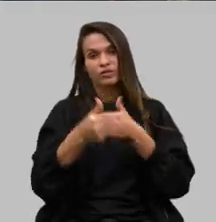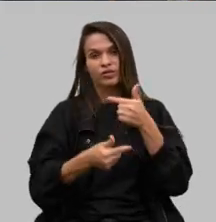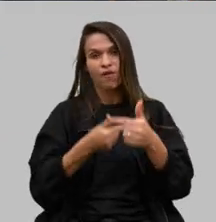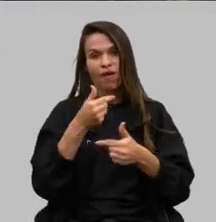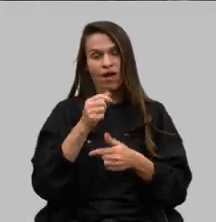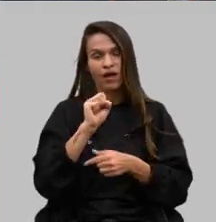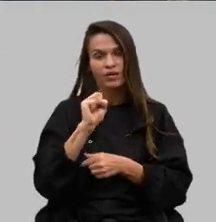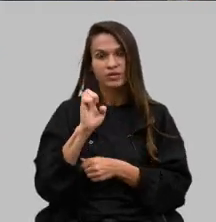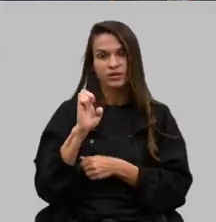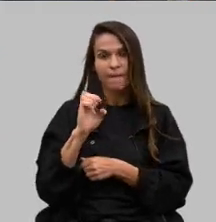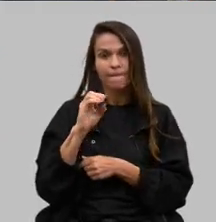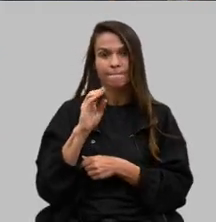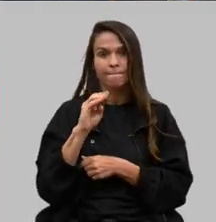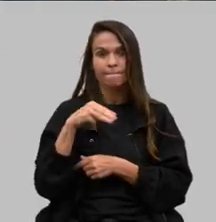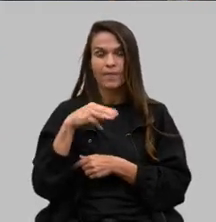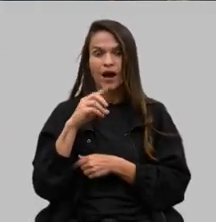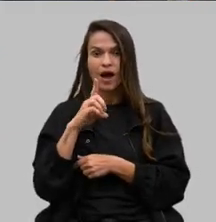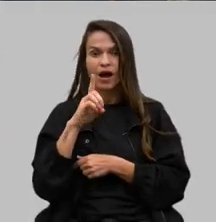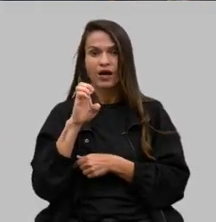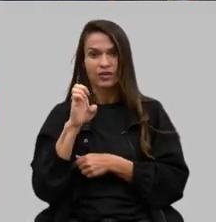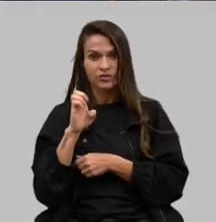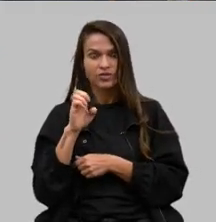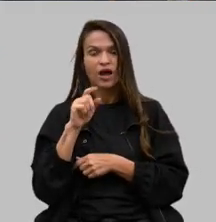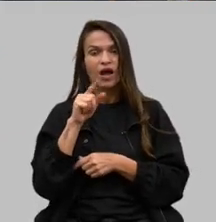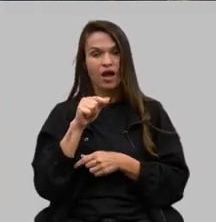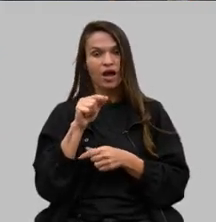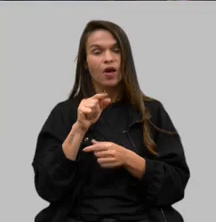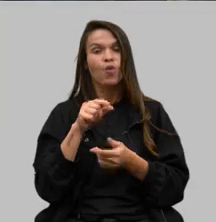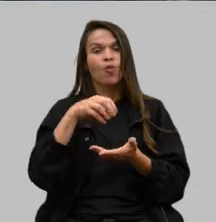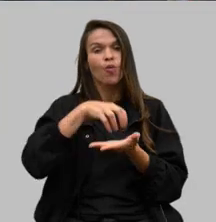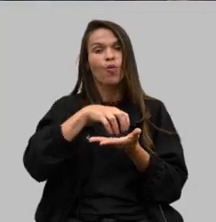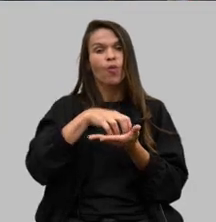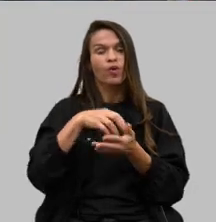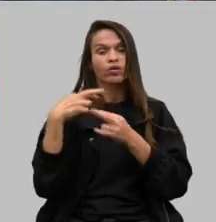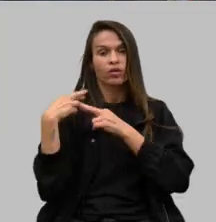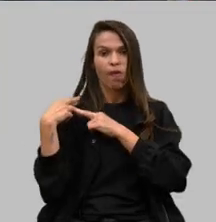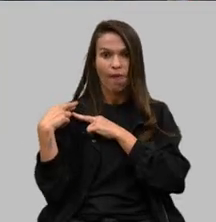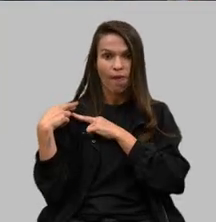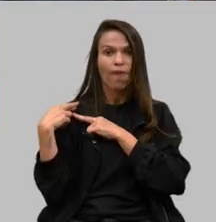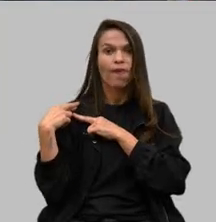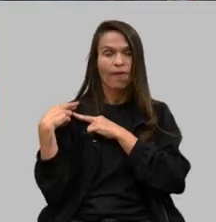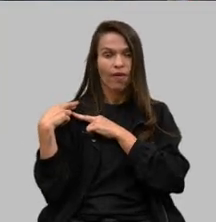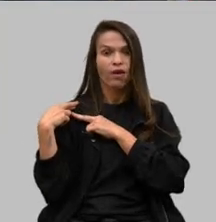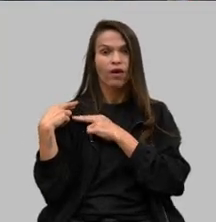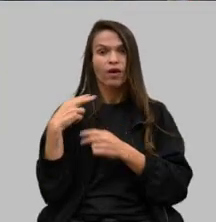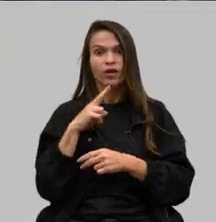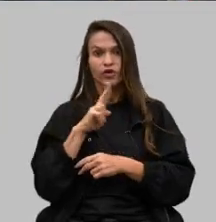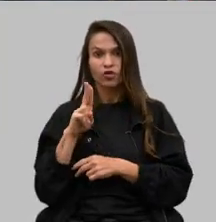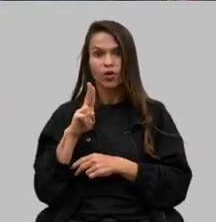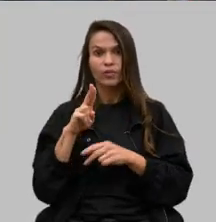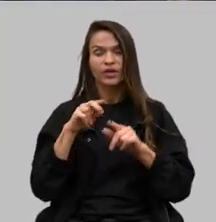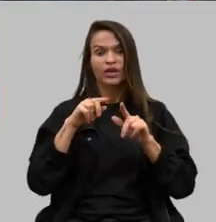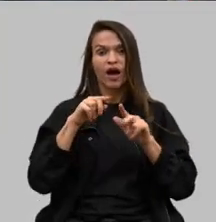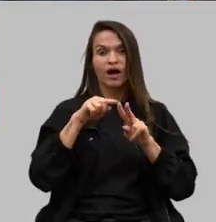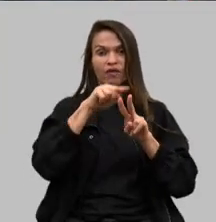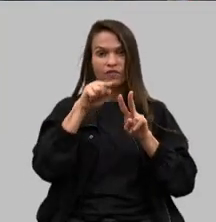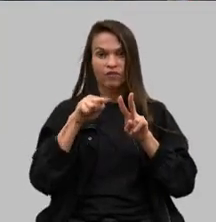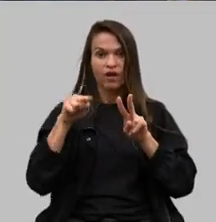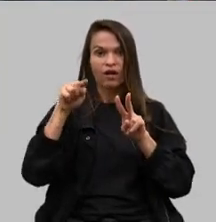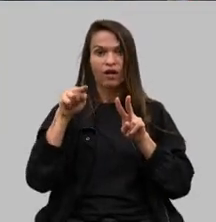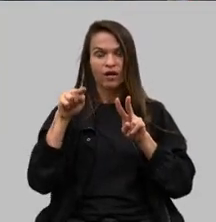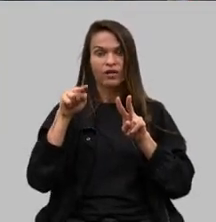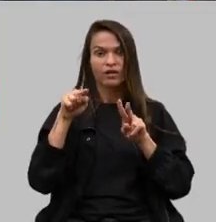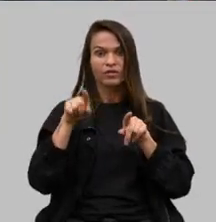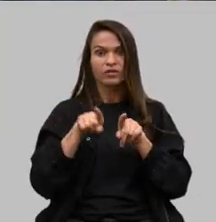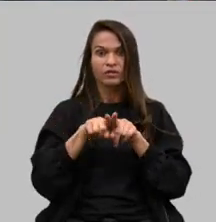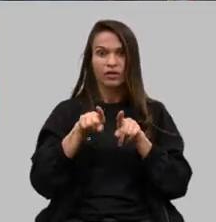semad ela é uma consultoria responsável eh em nome da Vale da mina Córrego de